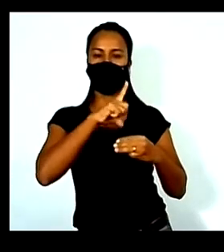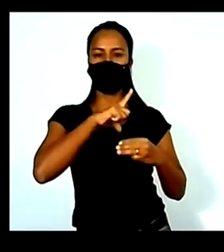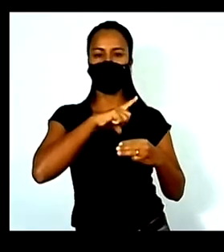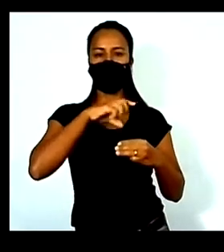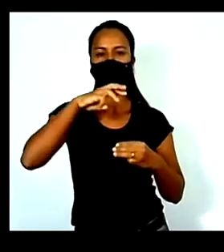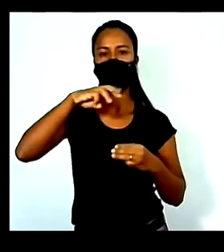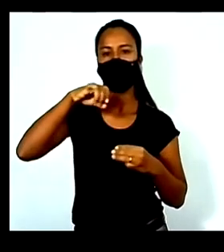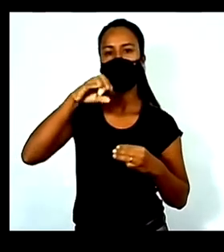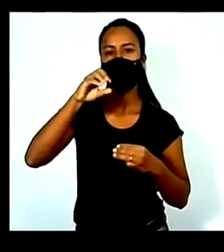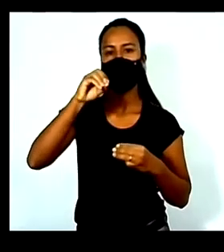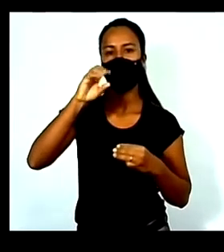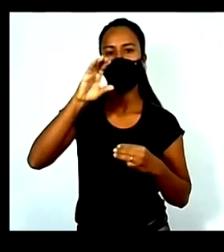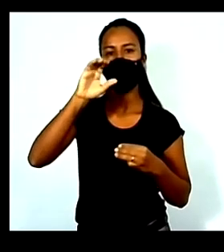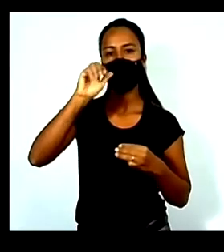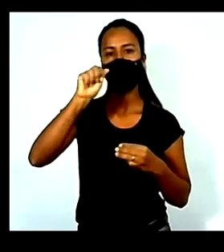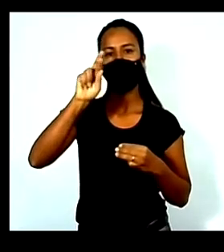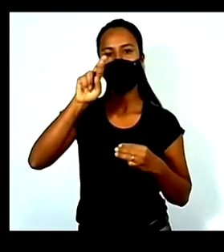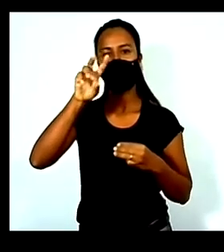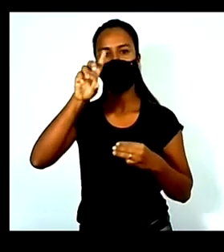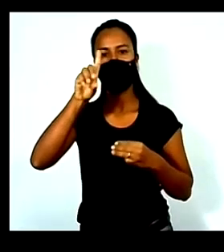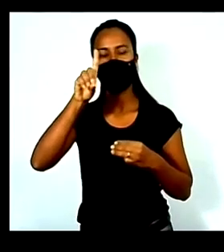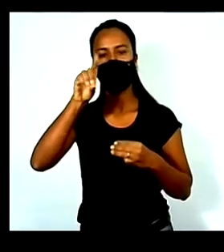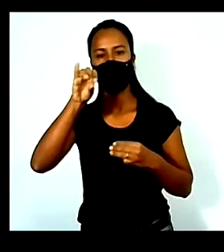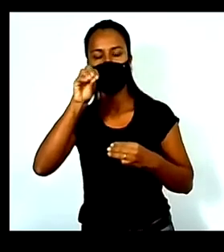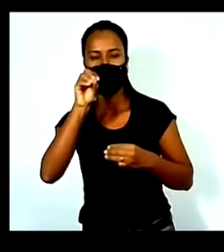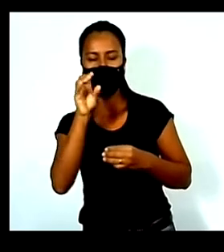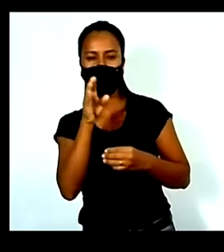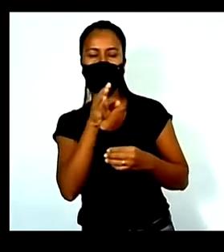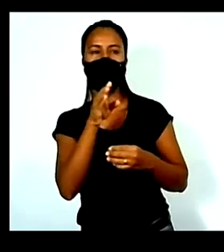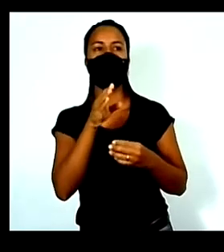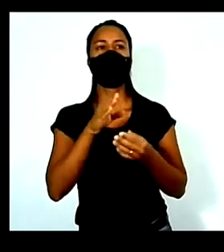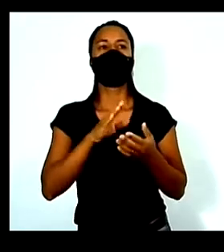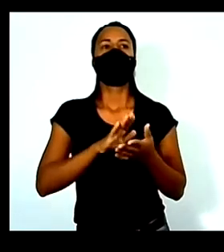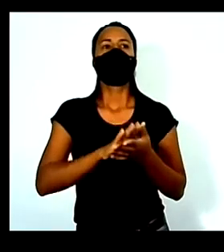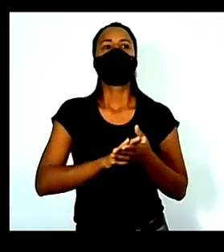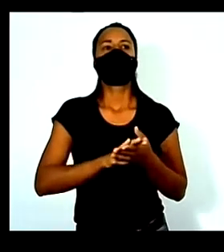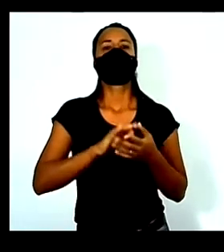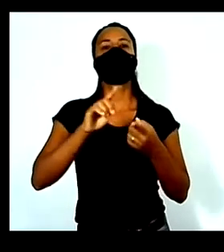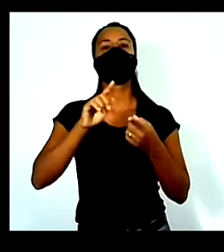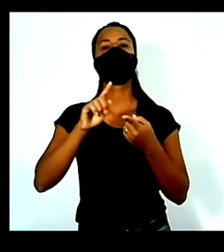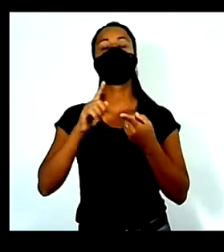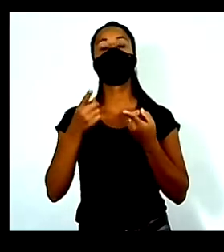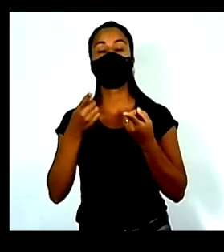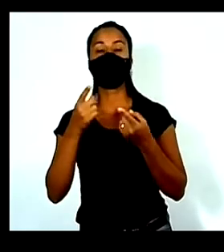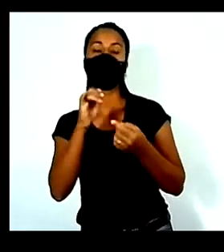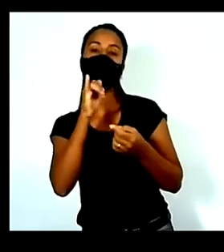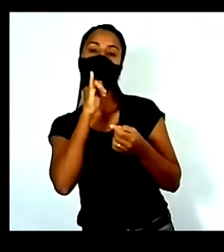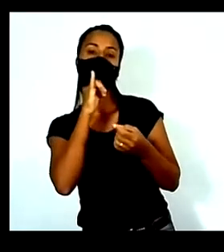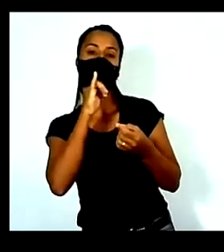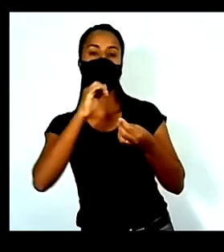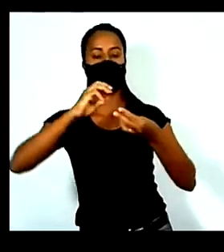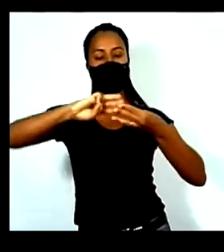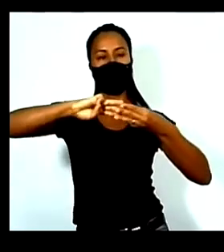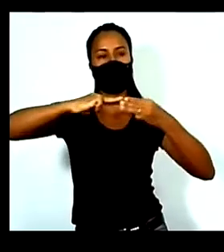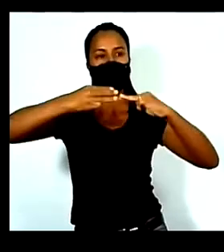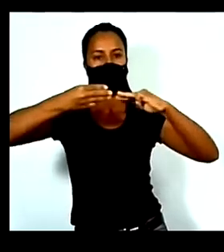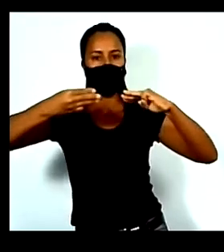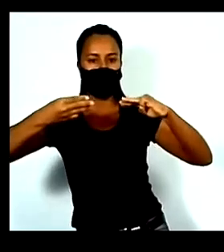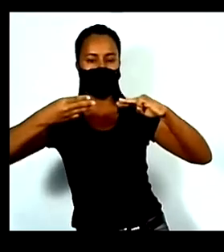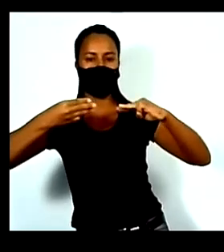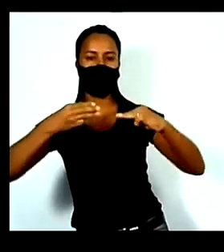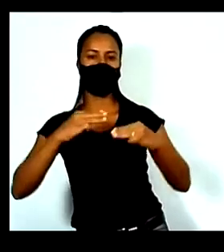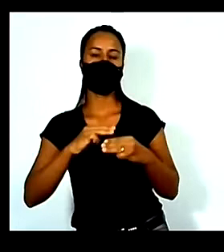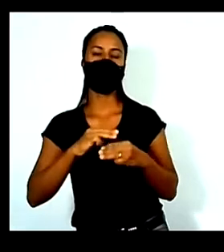de miocárdio e epicárdio são partes de músculo que o nosso coração tem. Então, ele é um exemplo de órgão